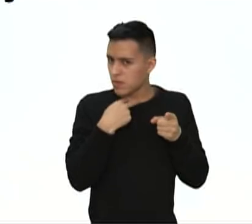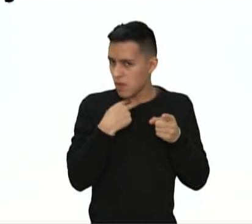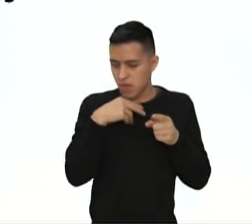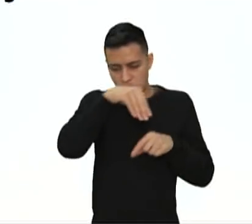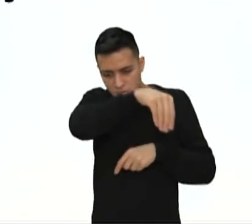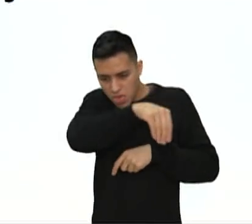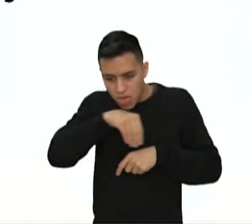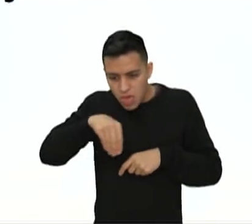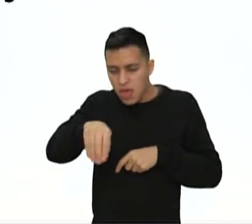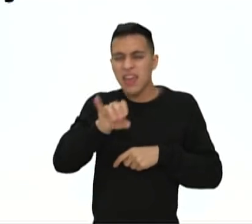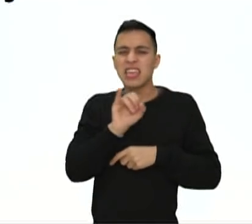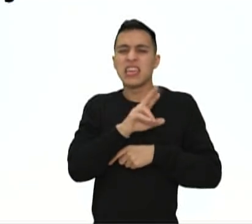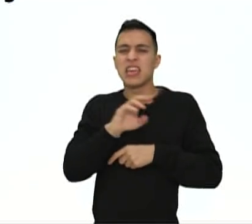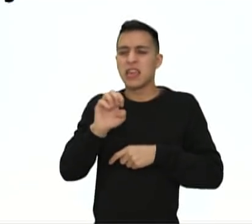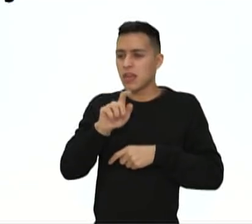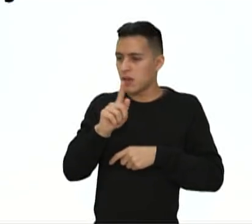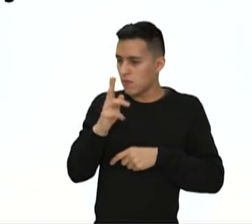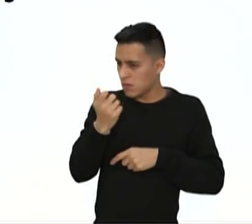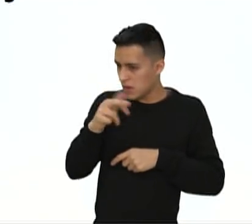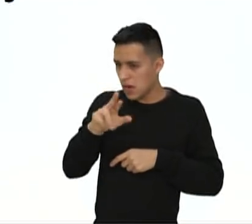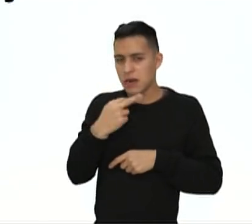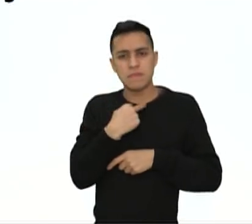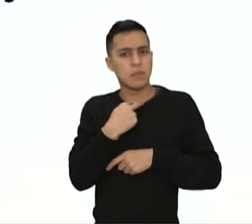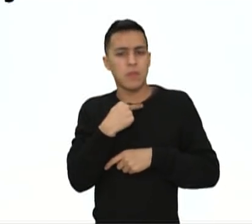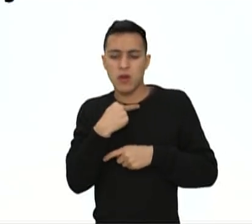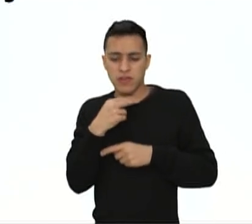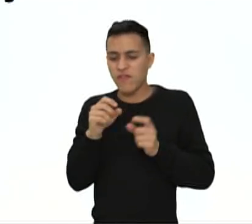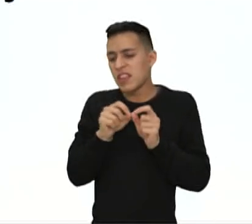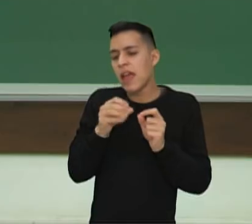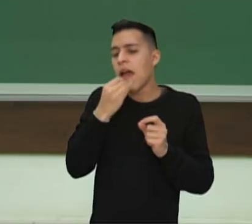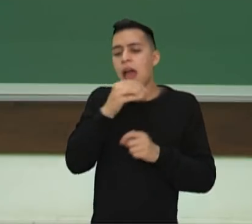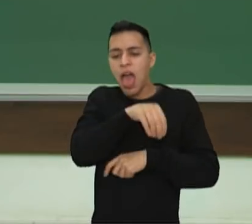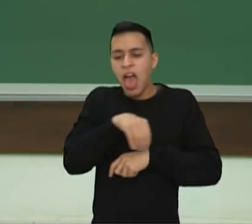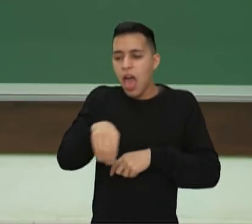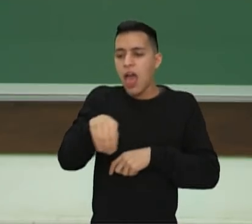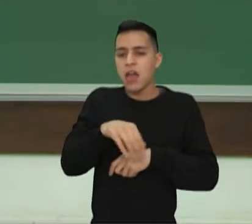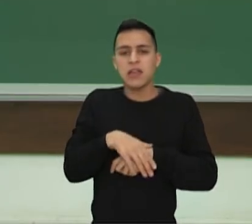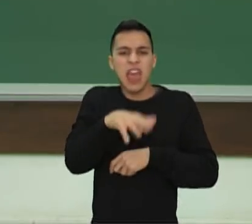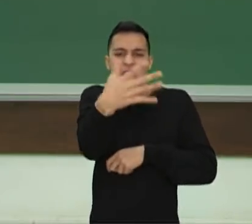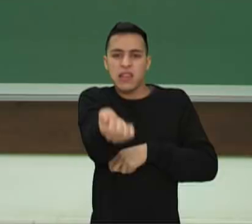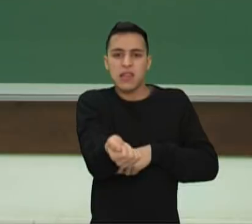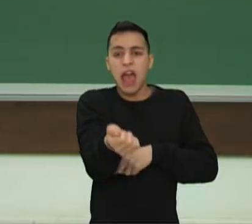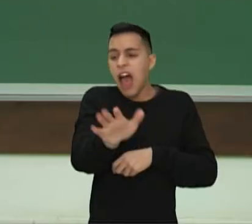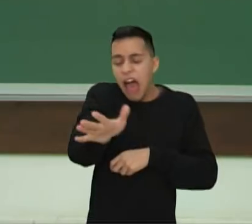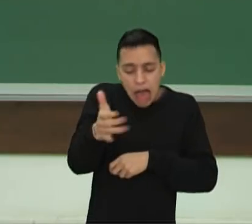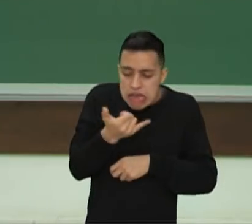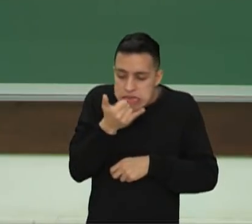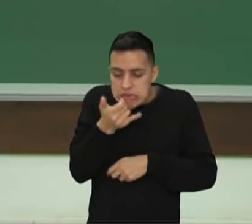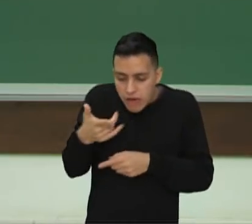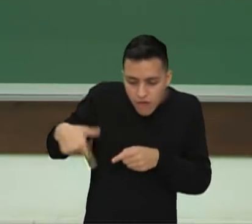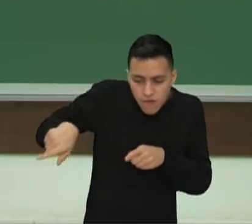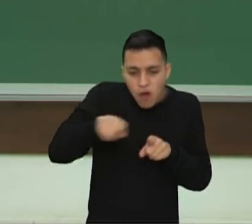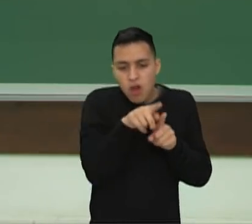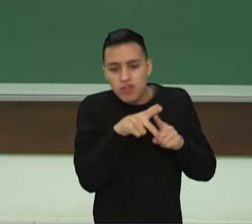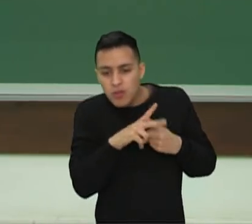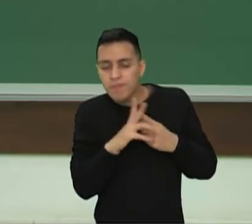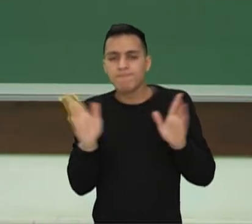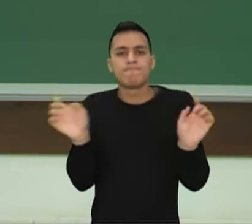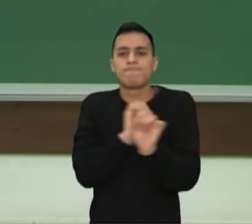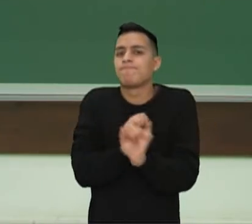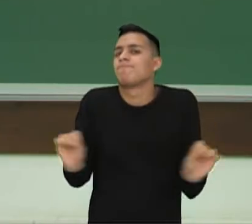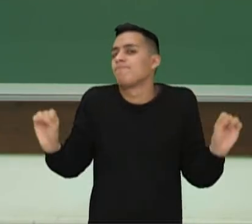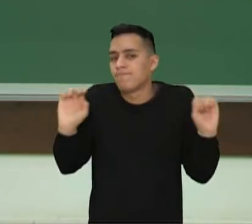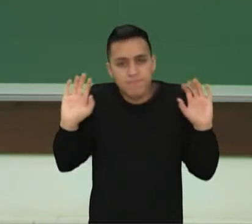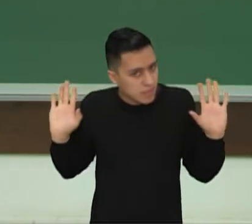jogadas irregulares, igual eu falei ali no comecinho. Você não pode fazer uma jogada irregular, o seu adversário joga e depois você tentar consertar aquela jogada irregular. Então não